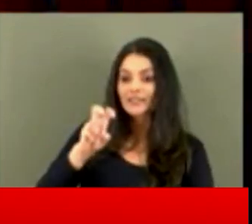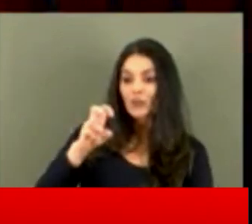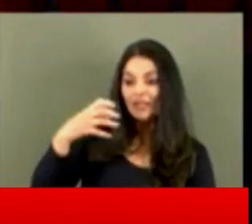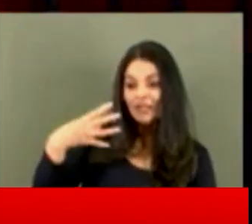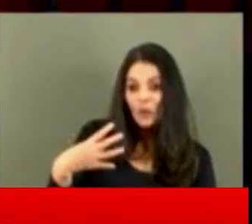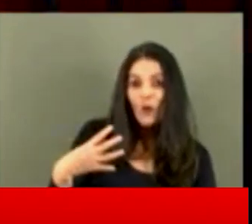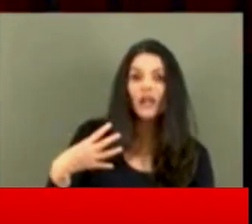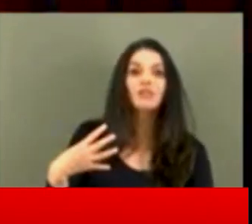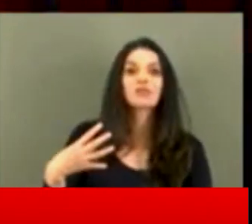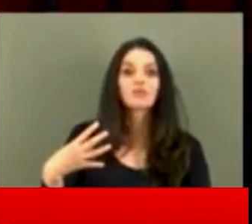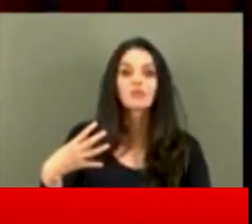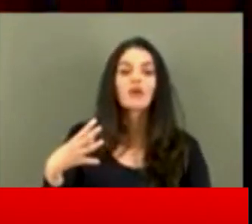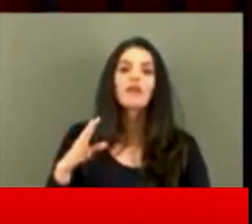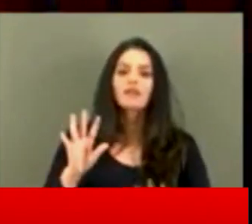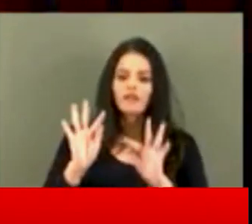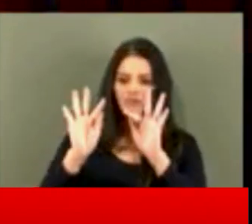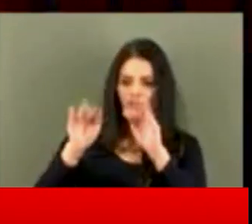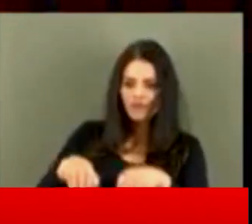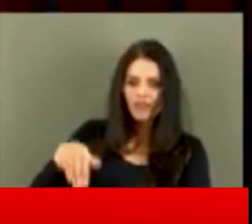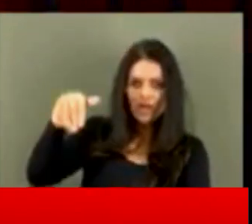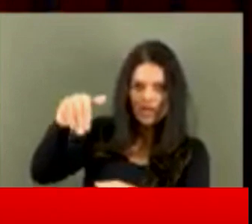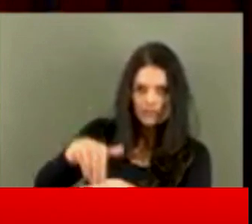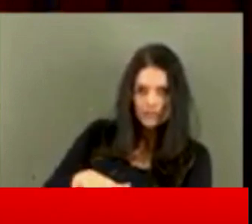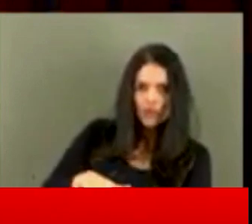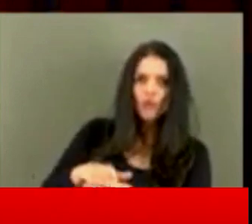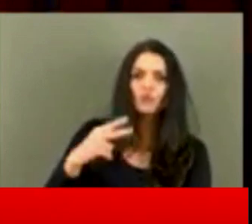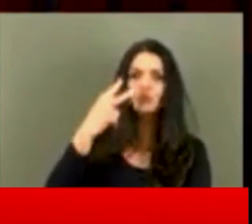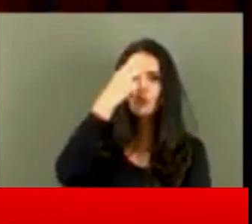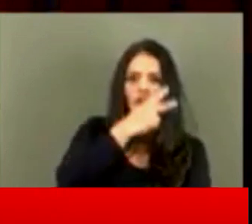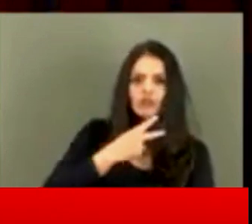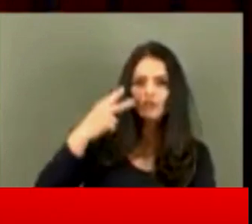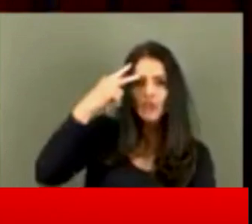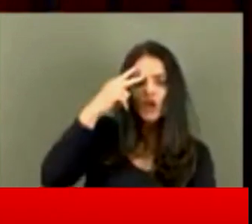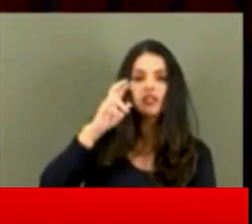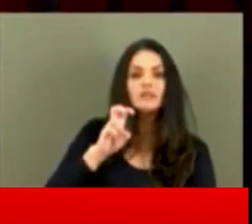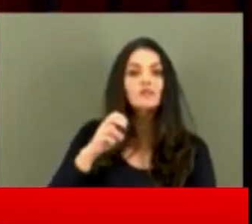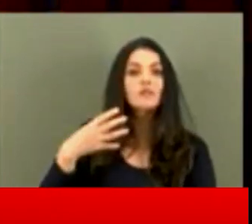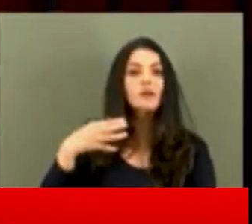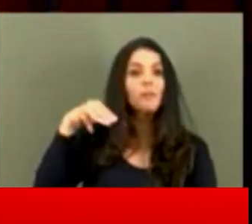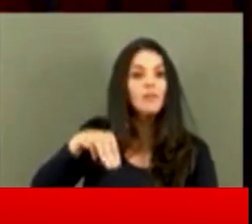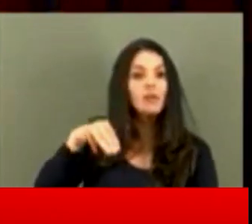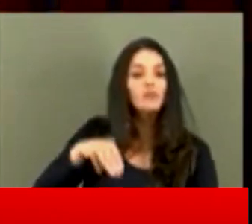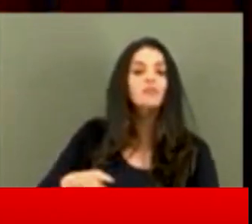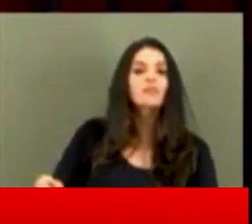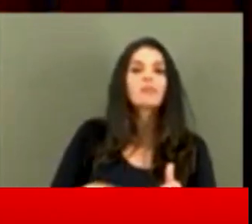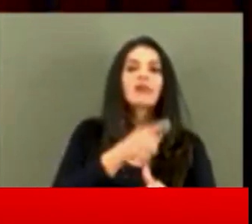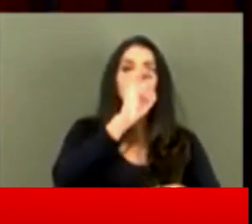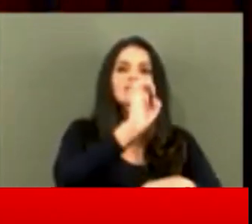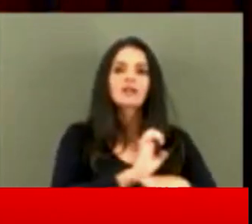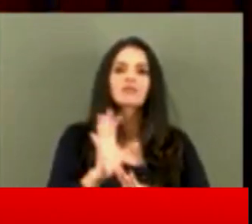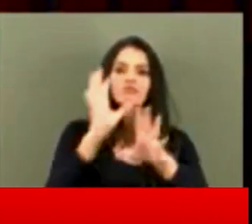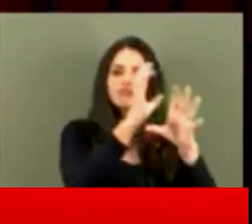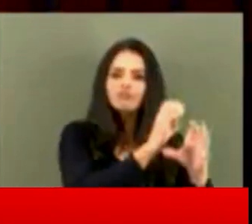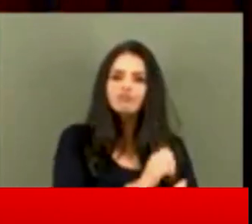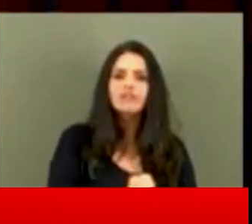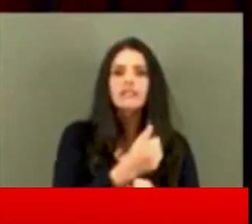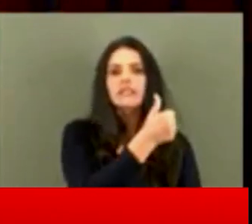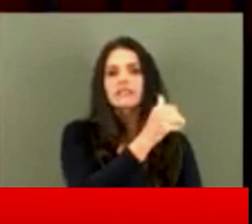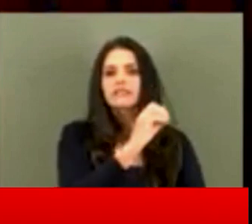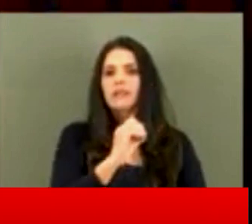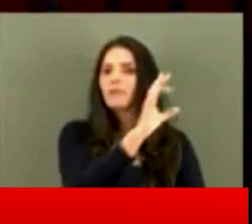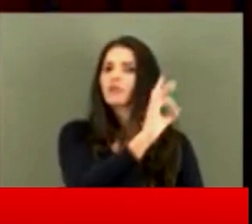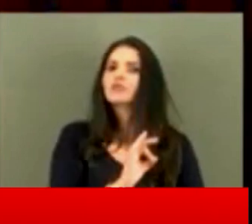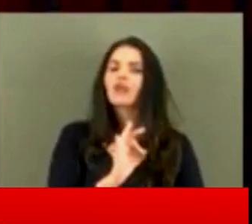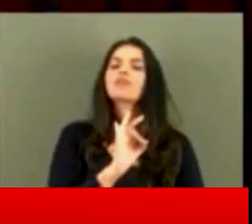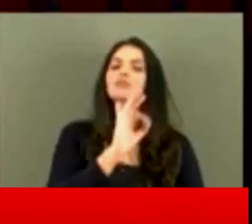portanto 2:54 depois o primeiro estado da federação teve 100% dos